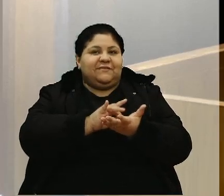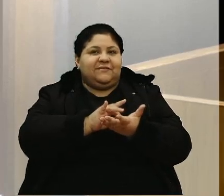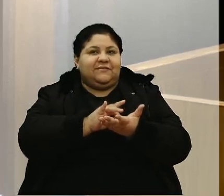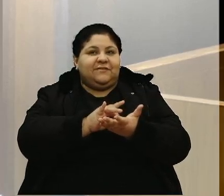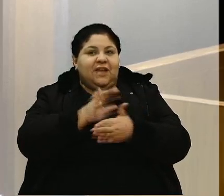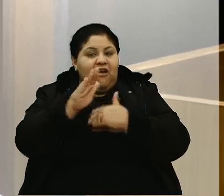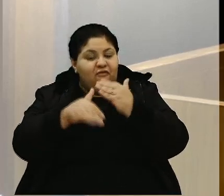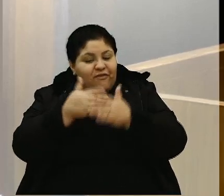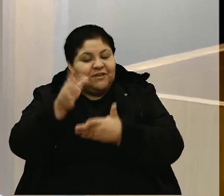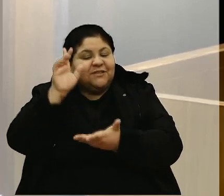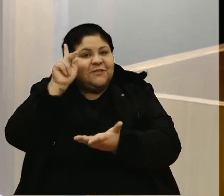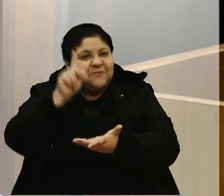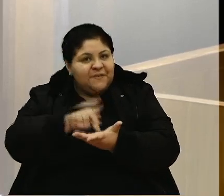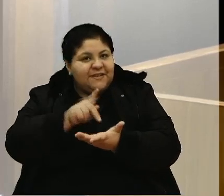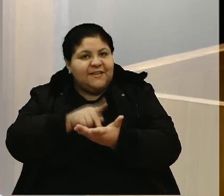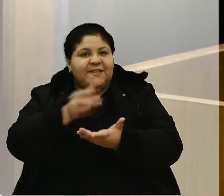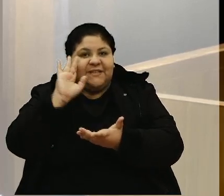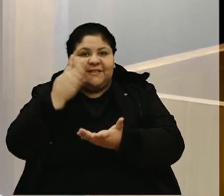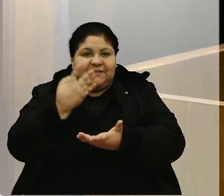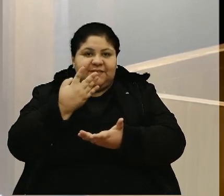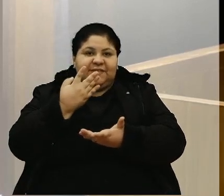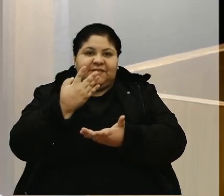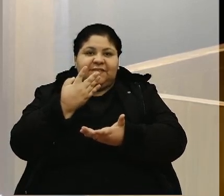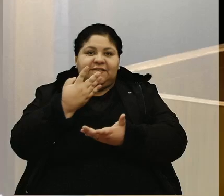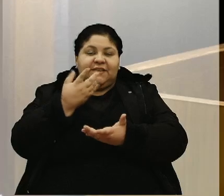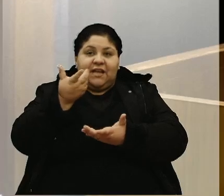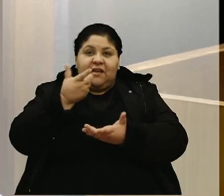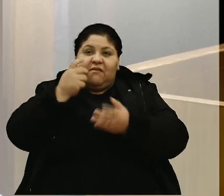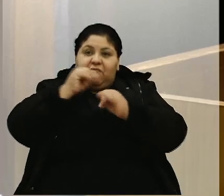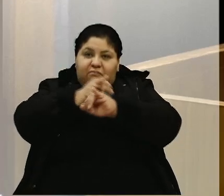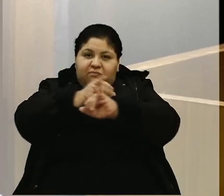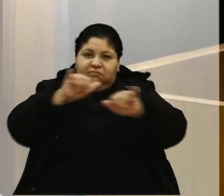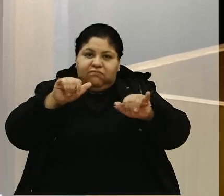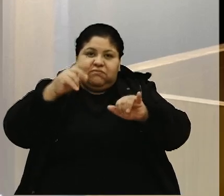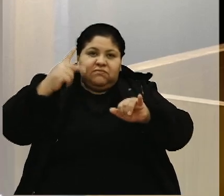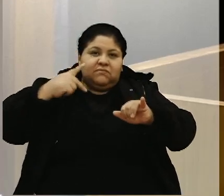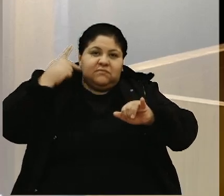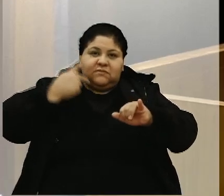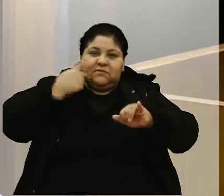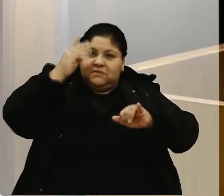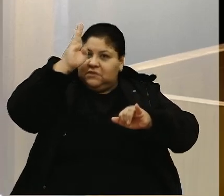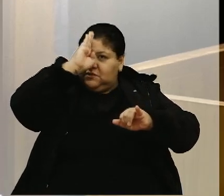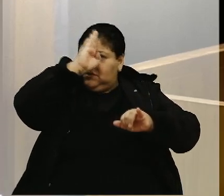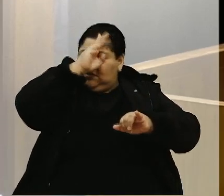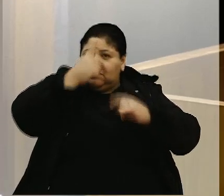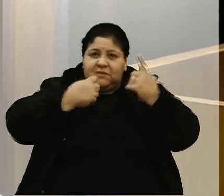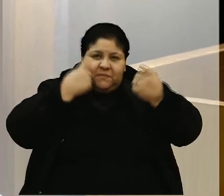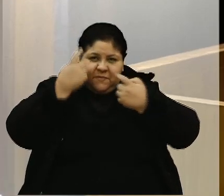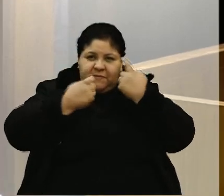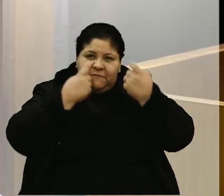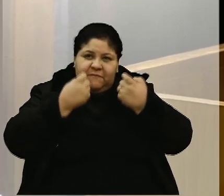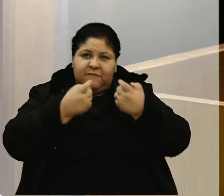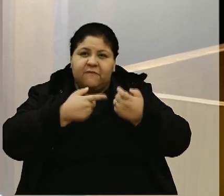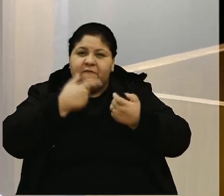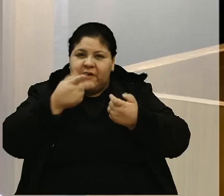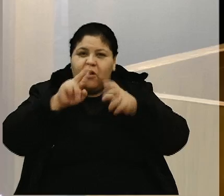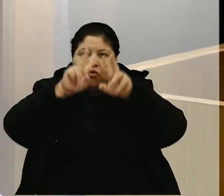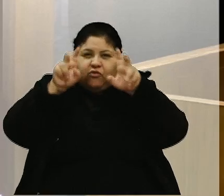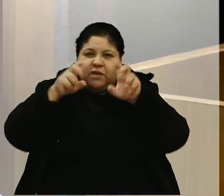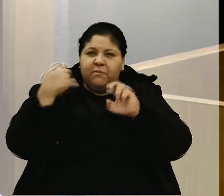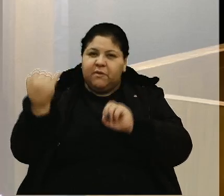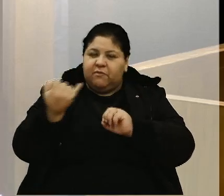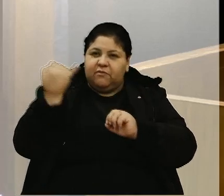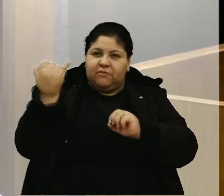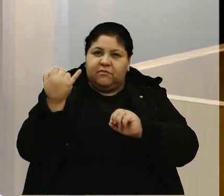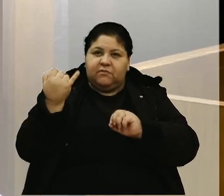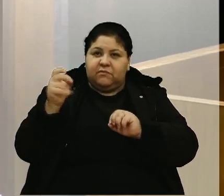reais acontecendo, né? E eu queria compartilhar, vereador Bressan, da minha preocupação. Acho que o senhor traz um tema muito importante, que é